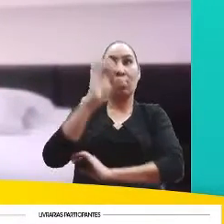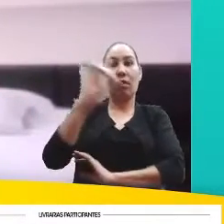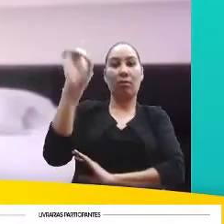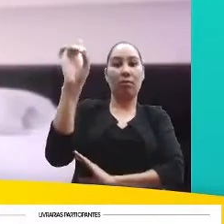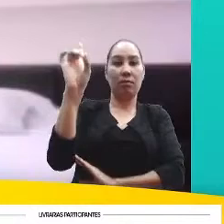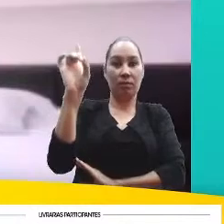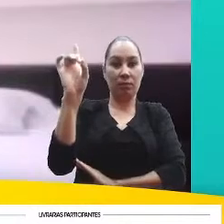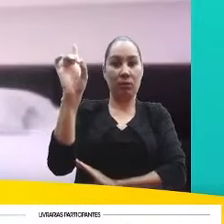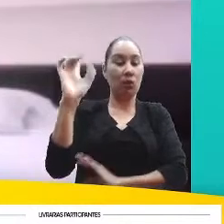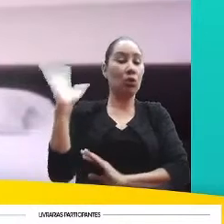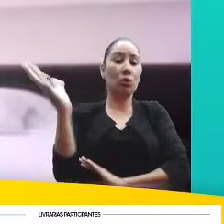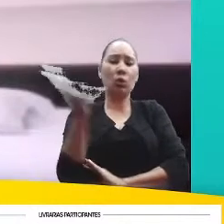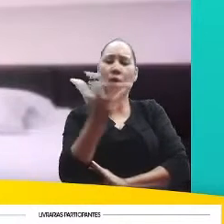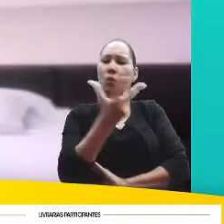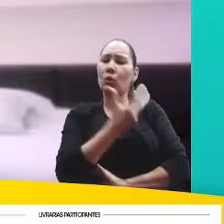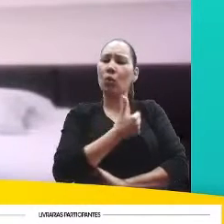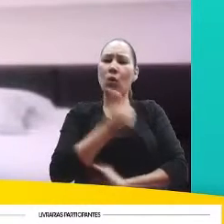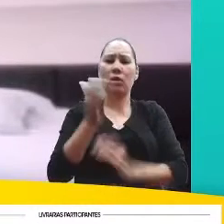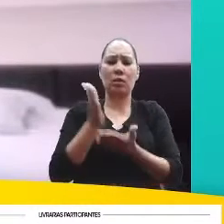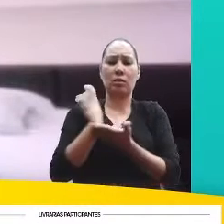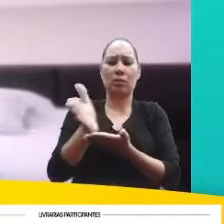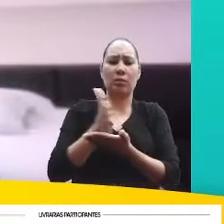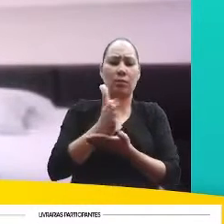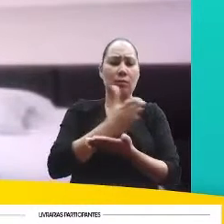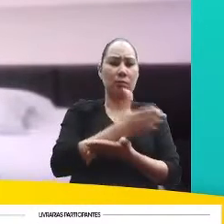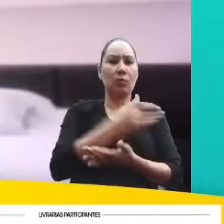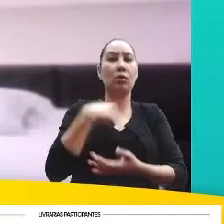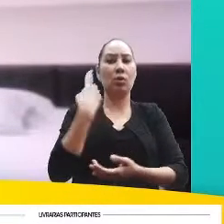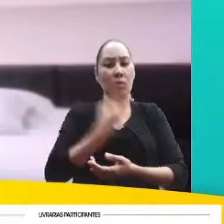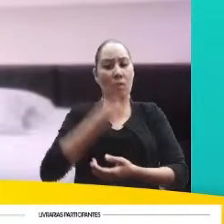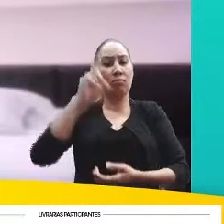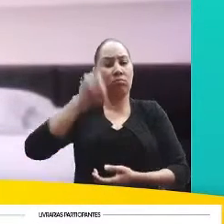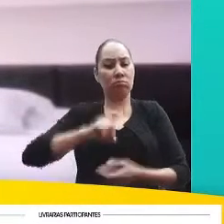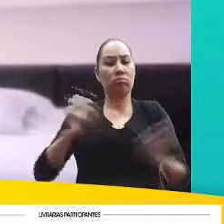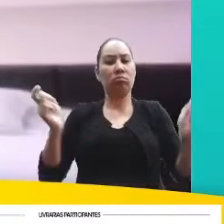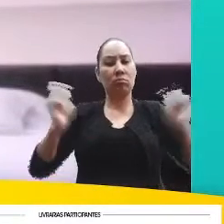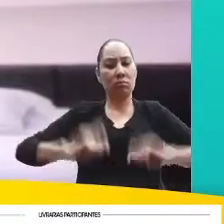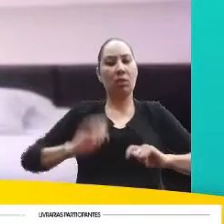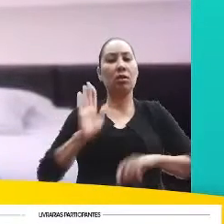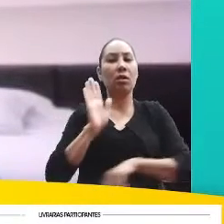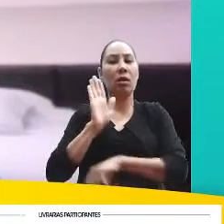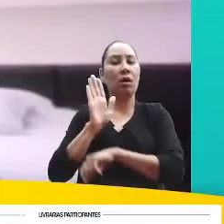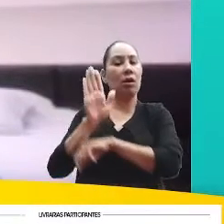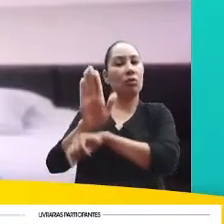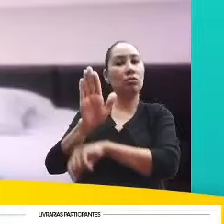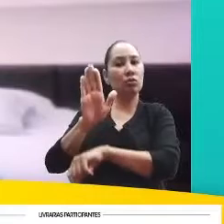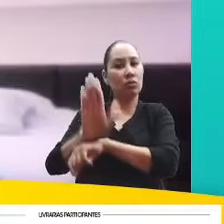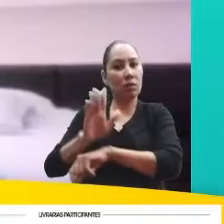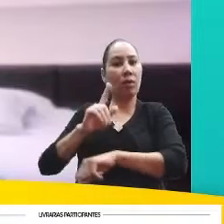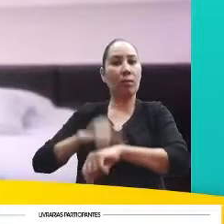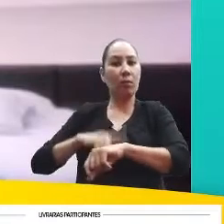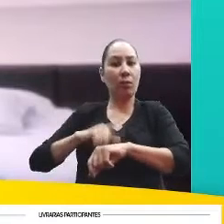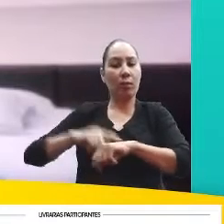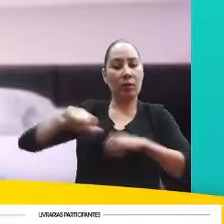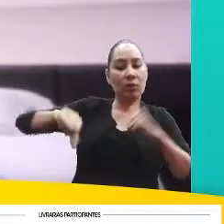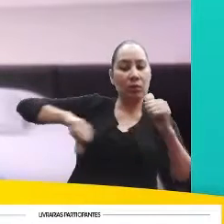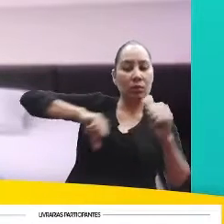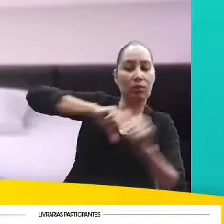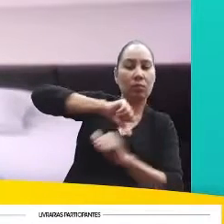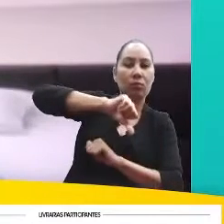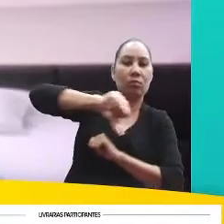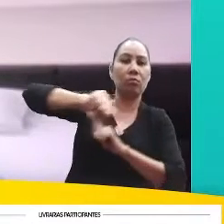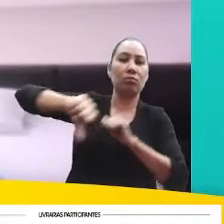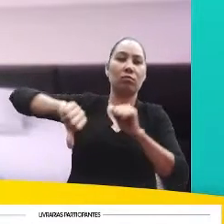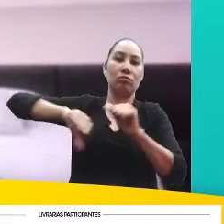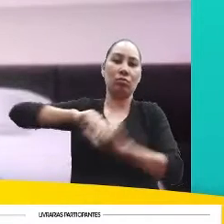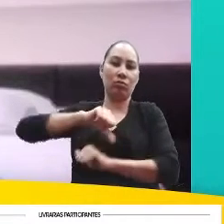Cristo em todos os aspectos. Nós somos capazes de ajudar num momento de transição planetária, num